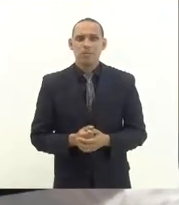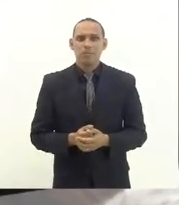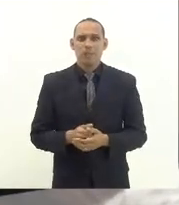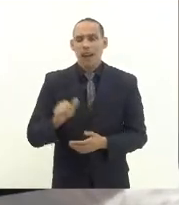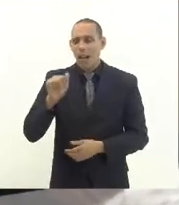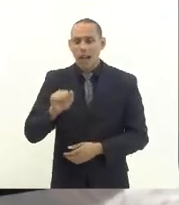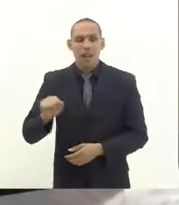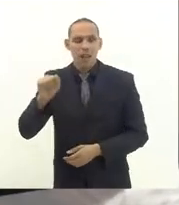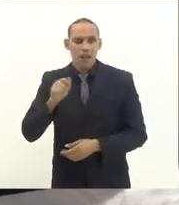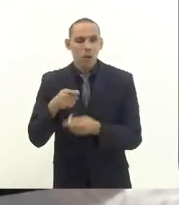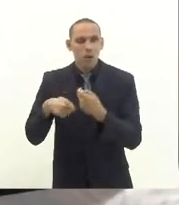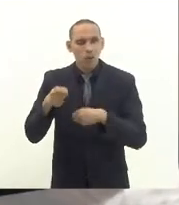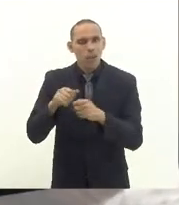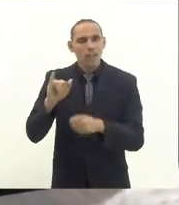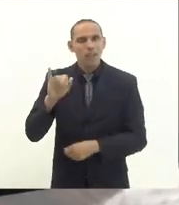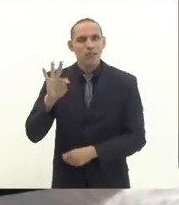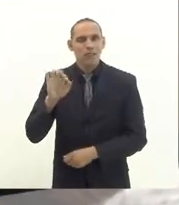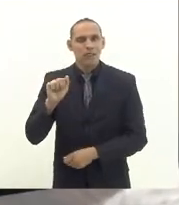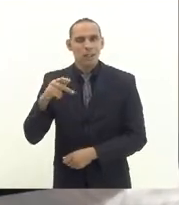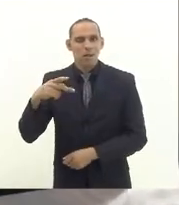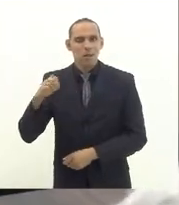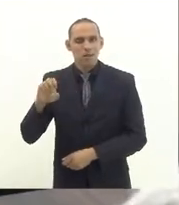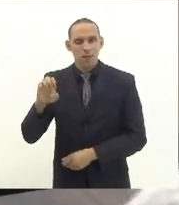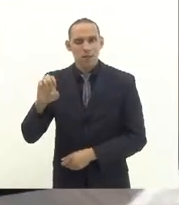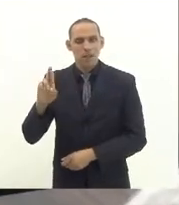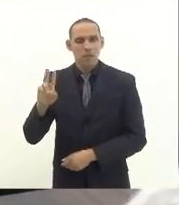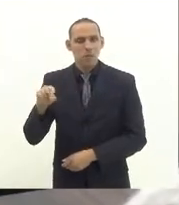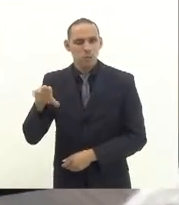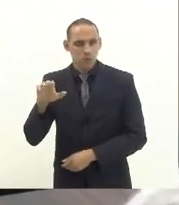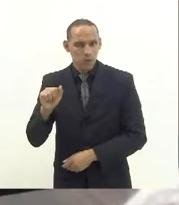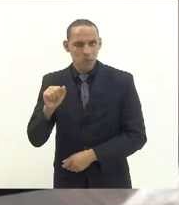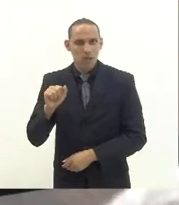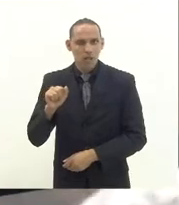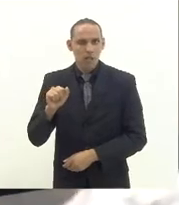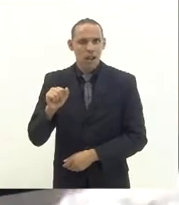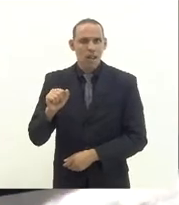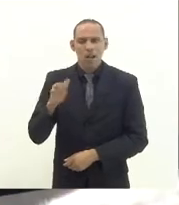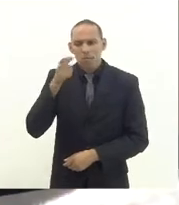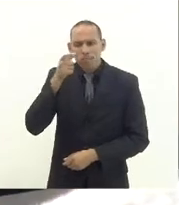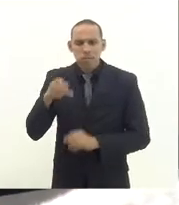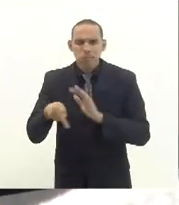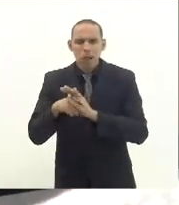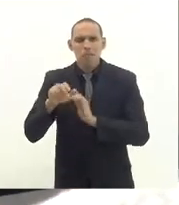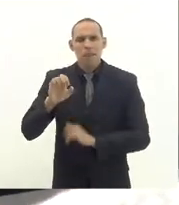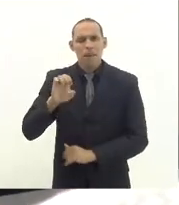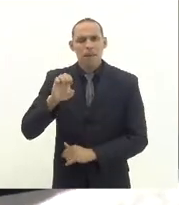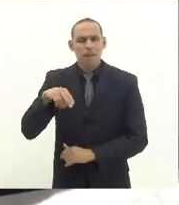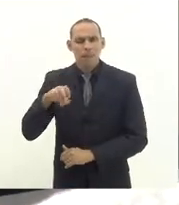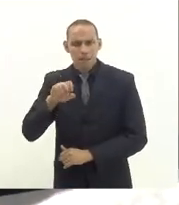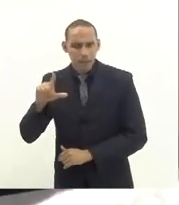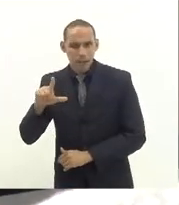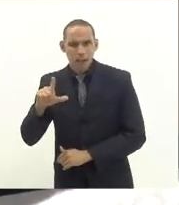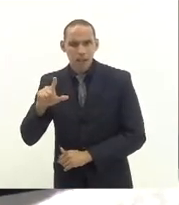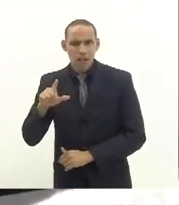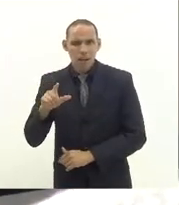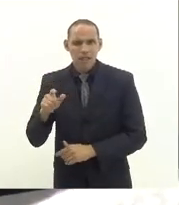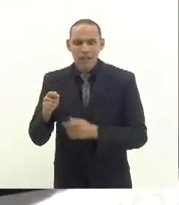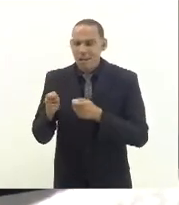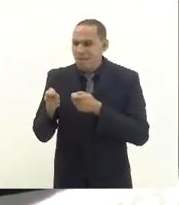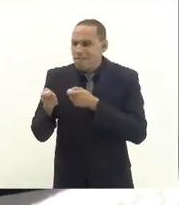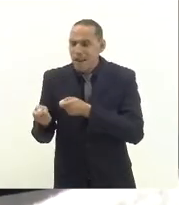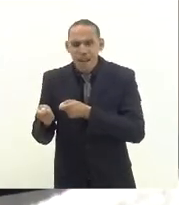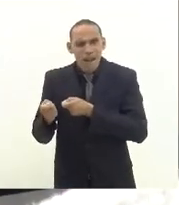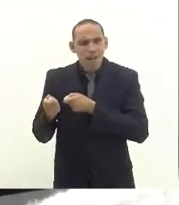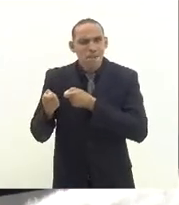associação comercial de Itaperuna para tratar dos interesses em relação a enel uma empresa que vem imprimindo um sofrimento